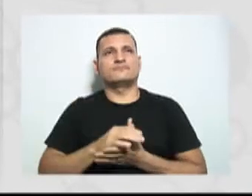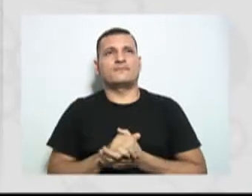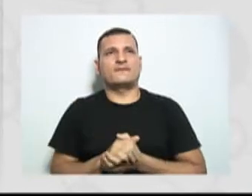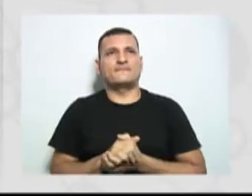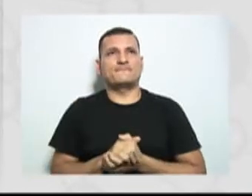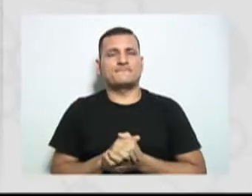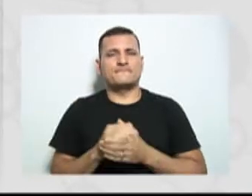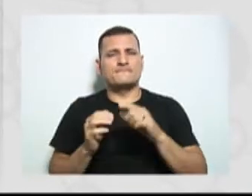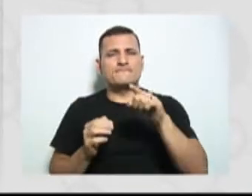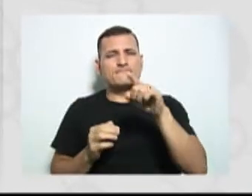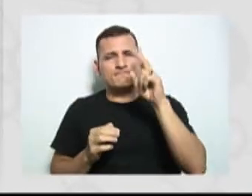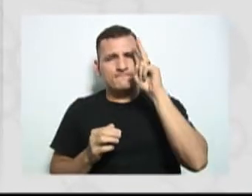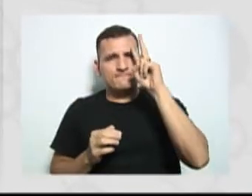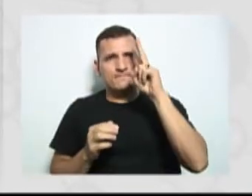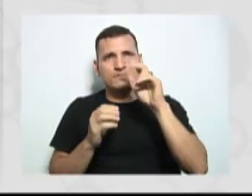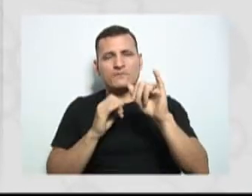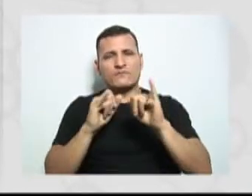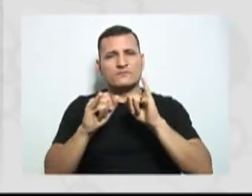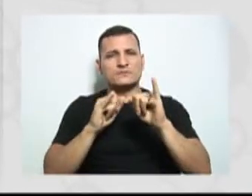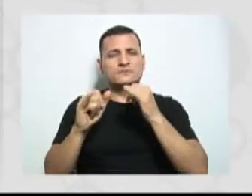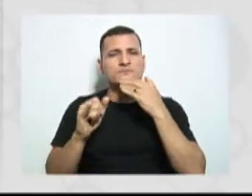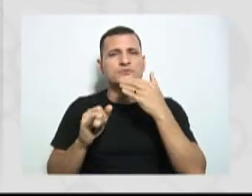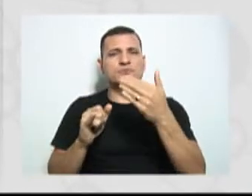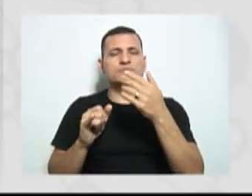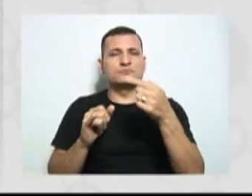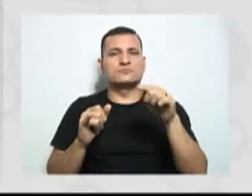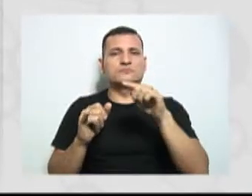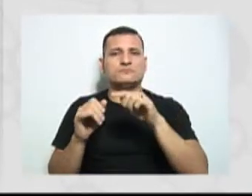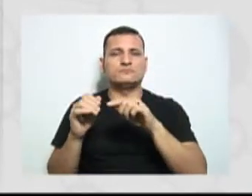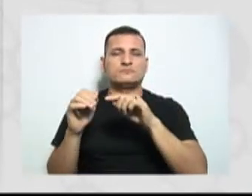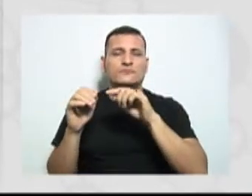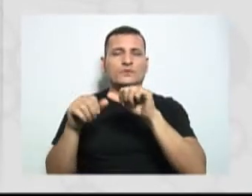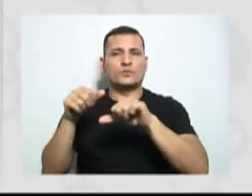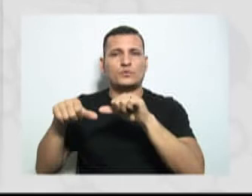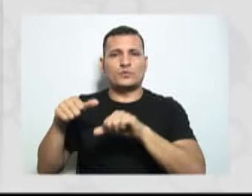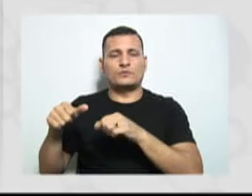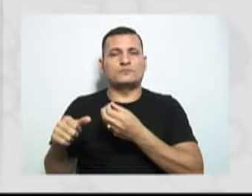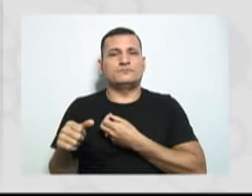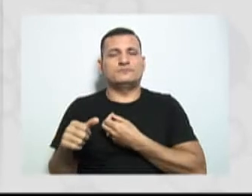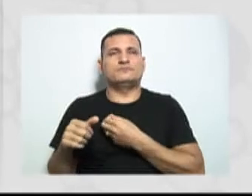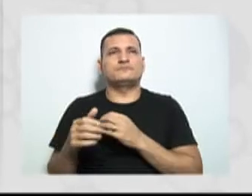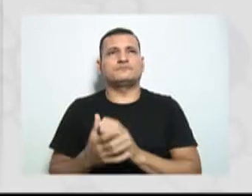Lembrem das informações que nós pedimos que vocês modificassem, que aqui seria